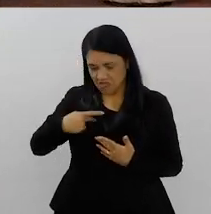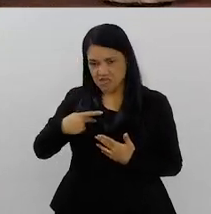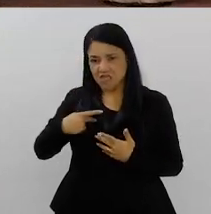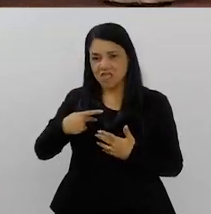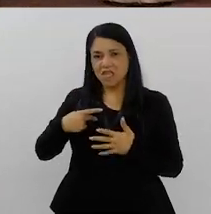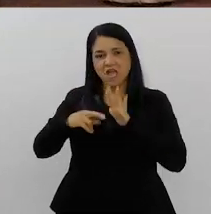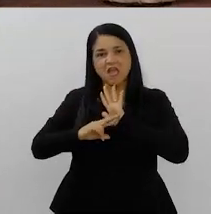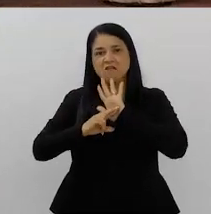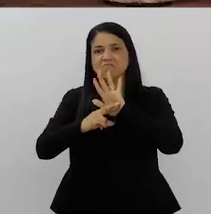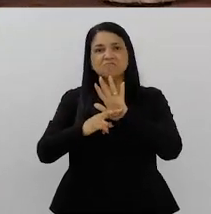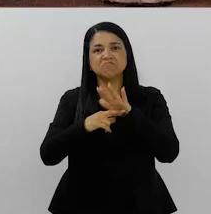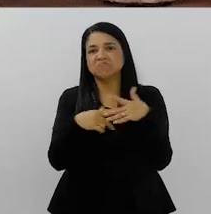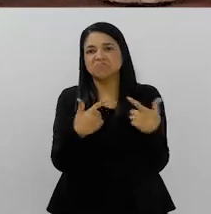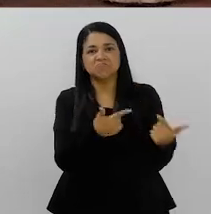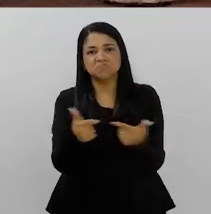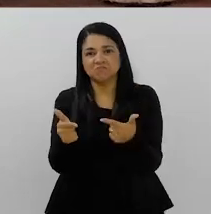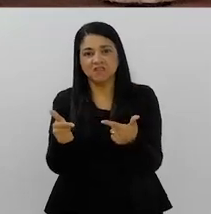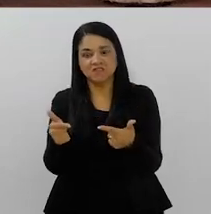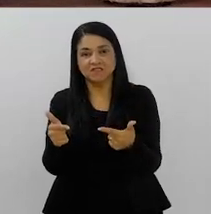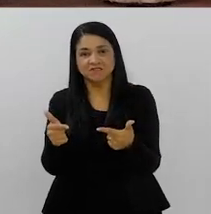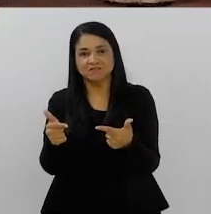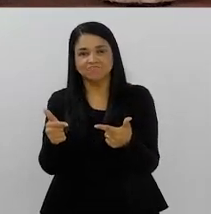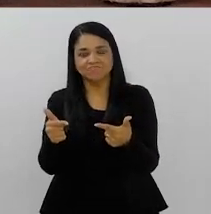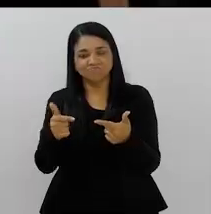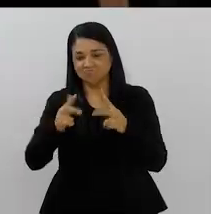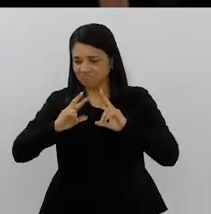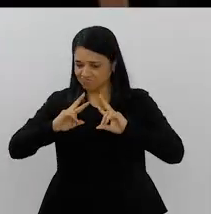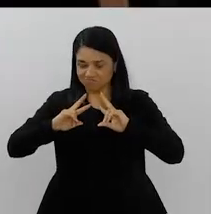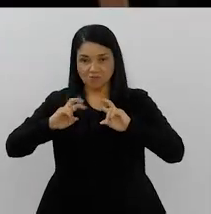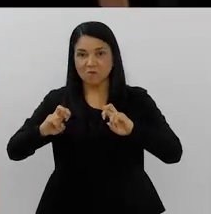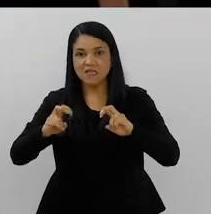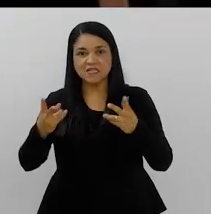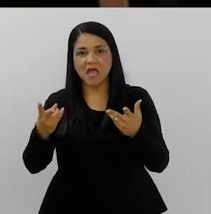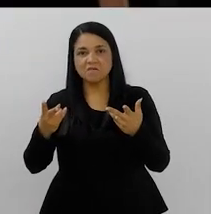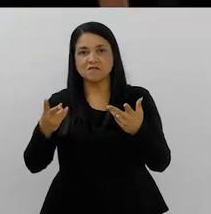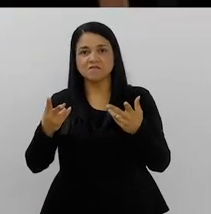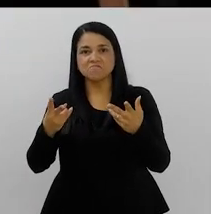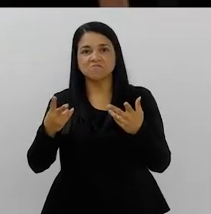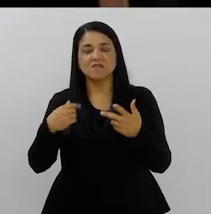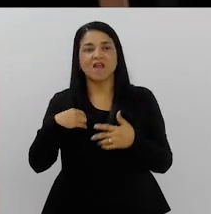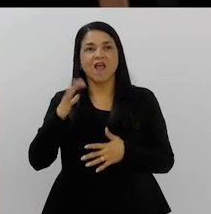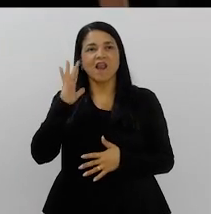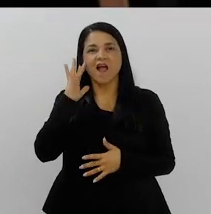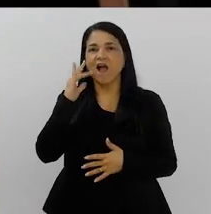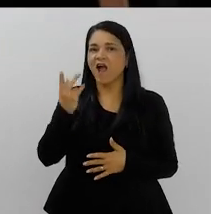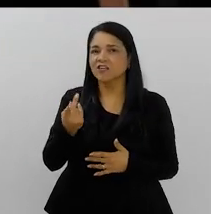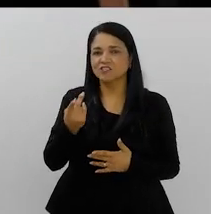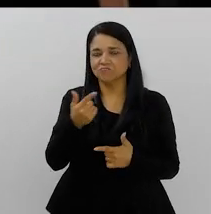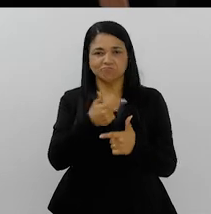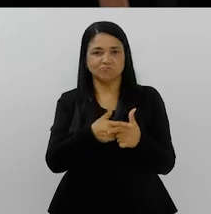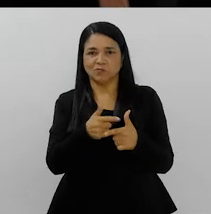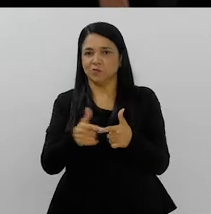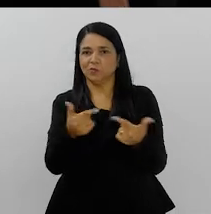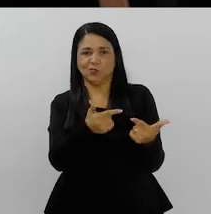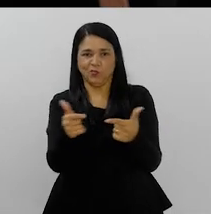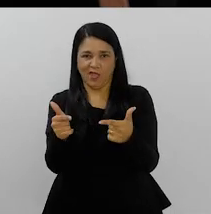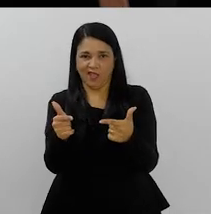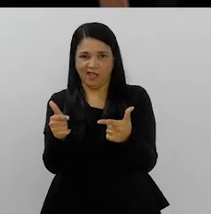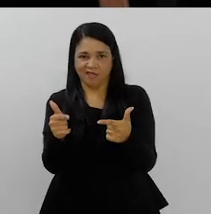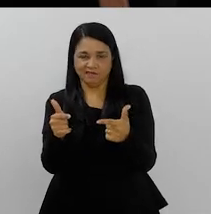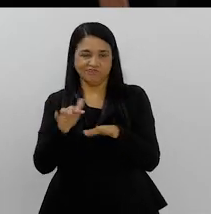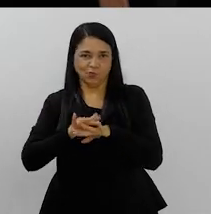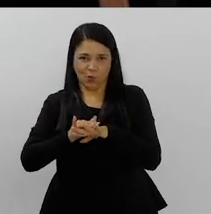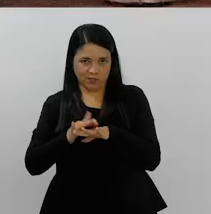ver é a representatividade a representatividade ela não se via naquelas campanhas Ela acha também que não vai ter nenhum problema